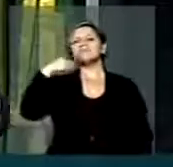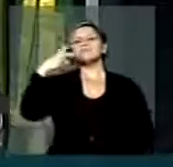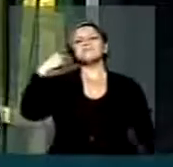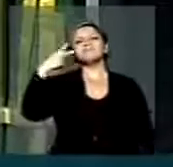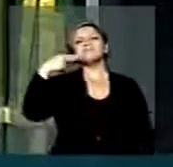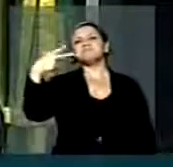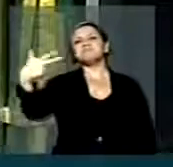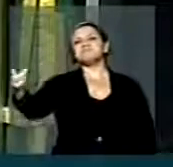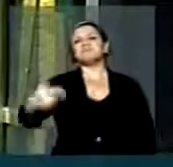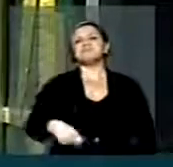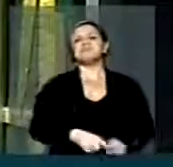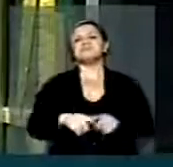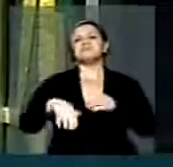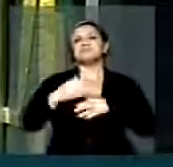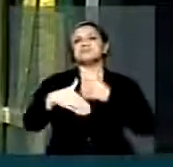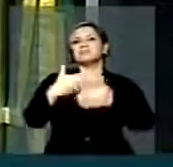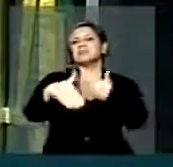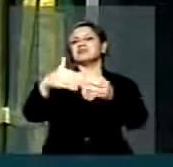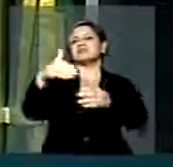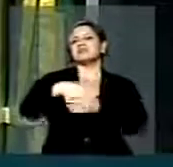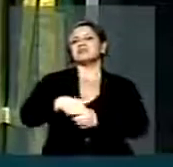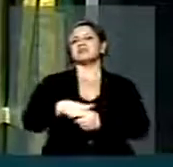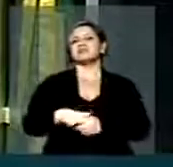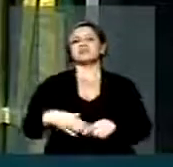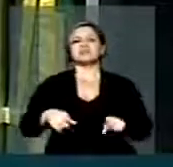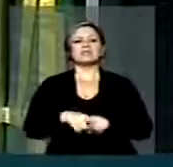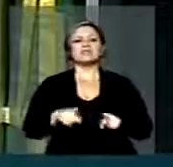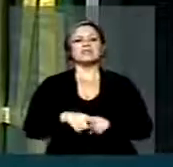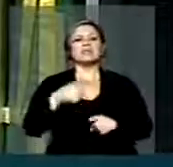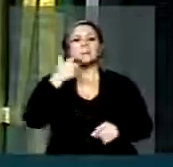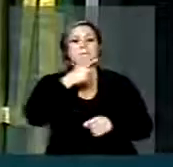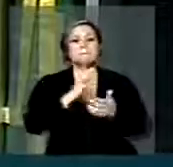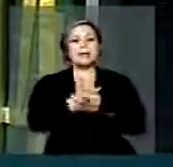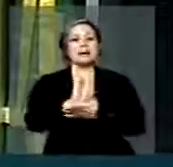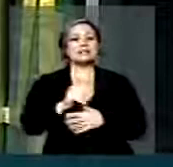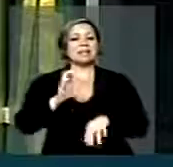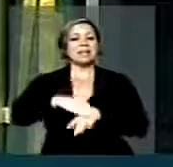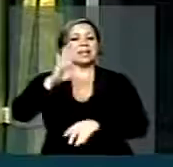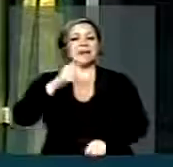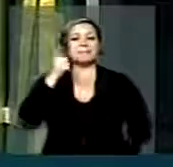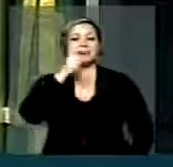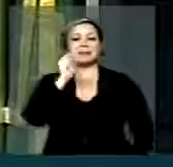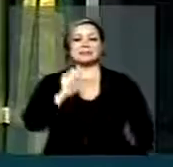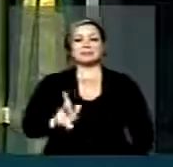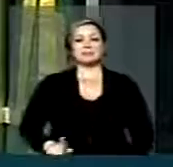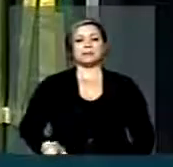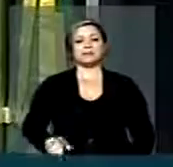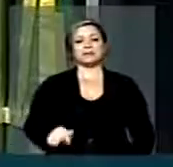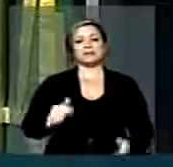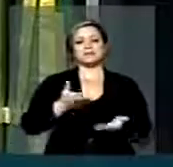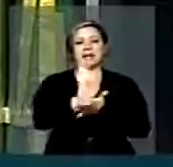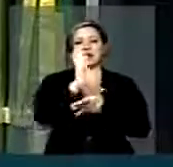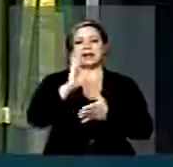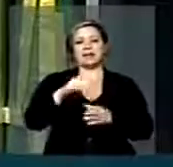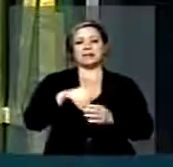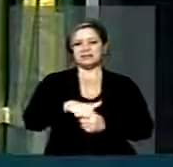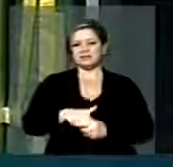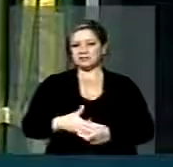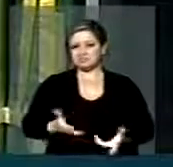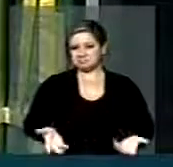coisa. O processo eleitoral virou um vestibular de espertos. Nós estamos desvirtuando o parlamento